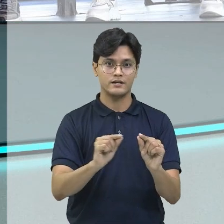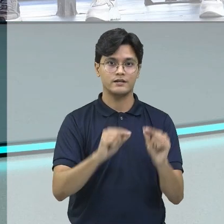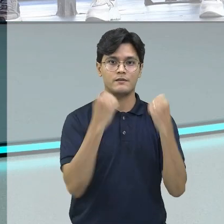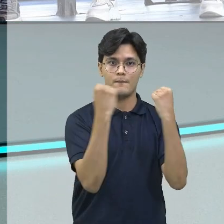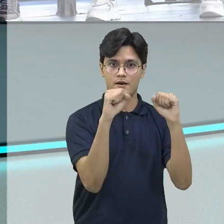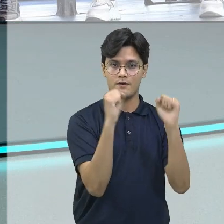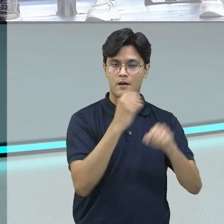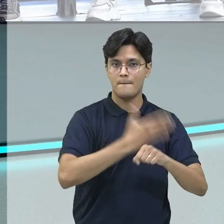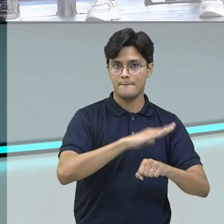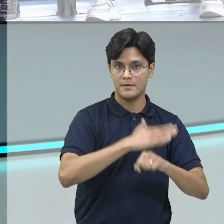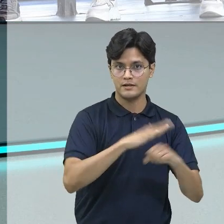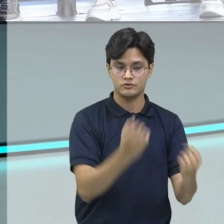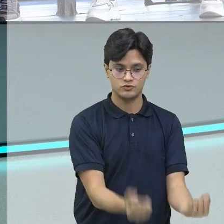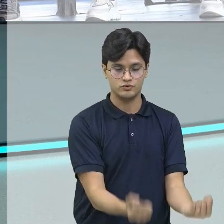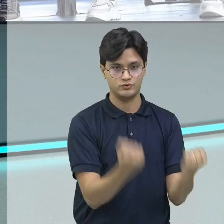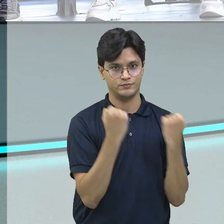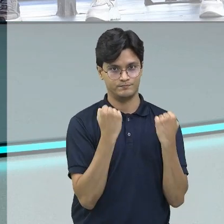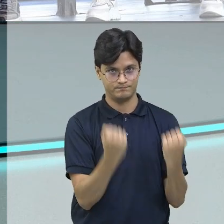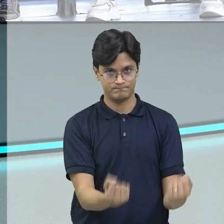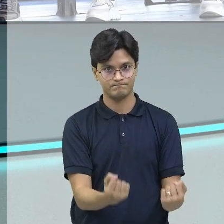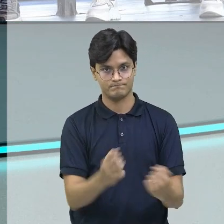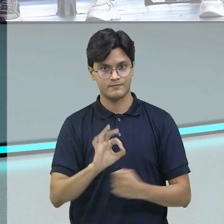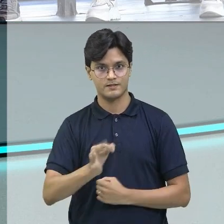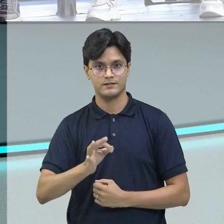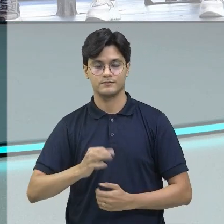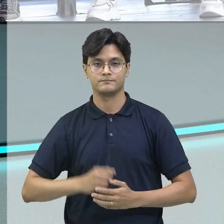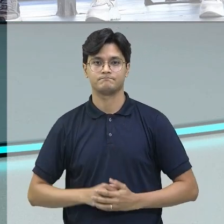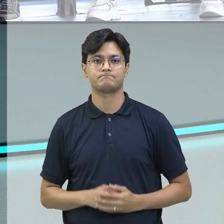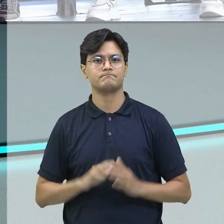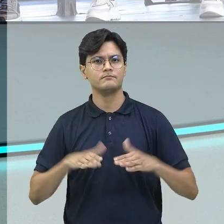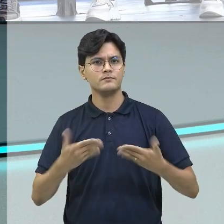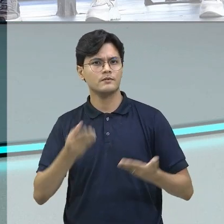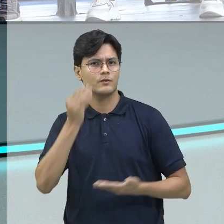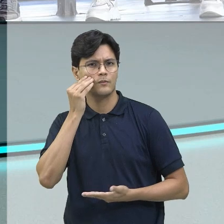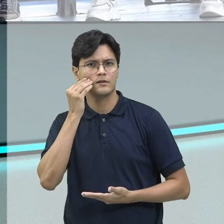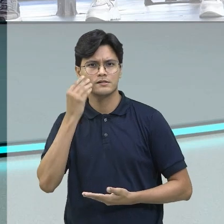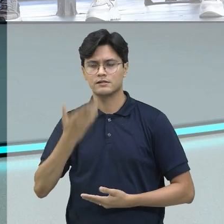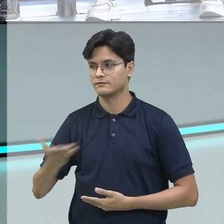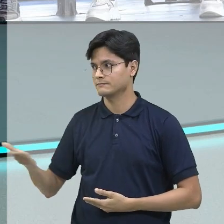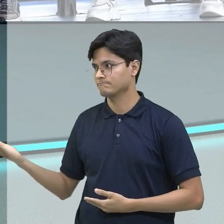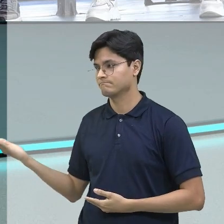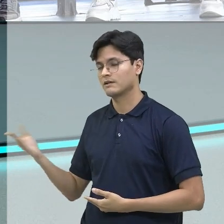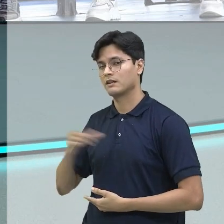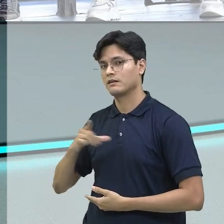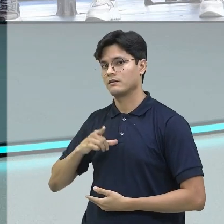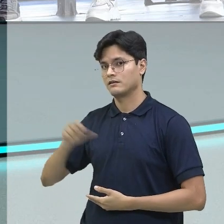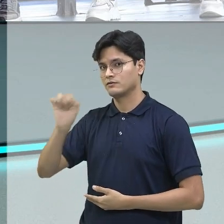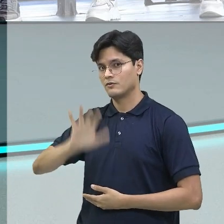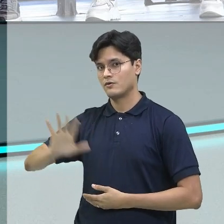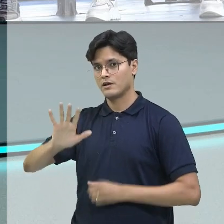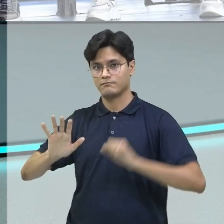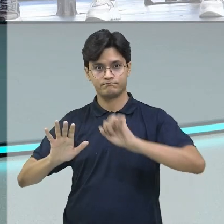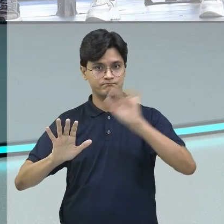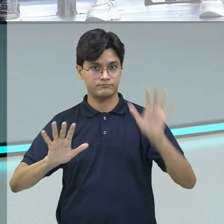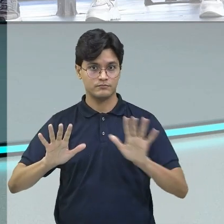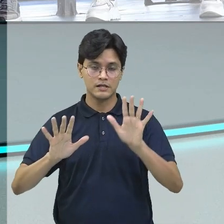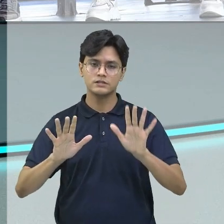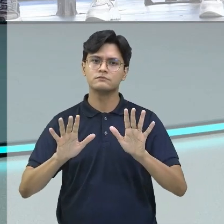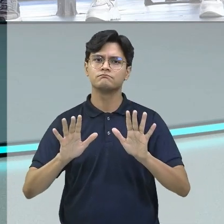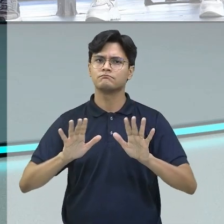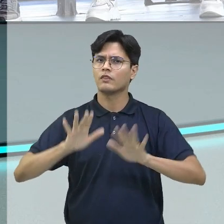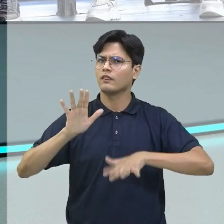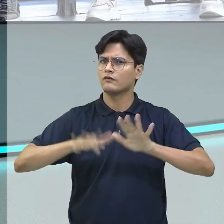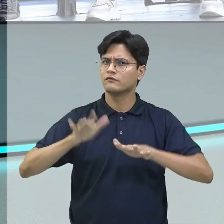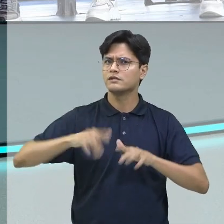treinamento funcional e a musculação, tá certo? Então, observem aqui as duas imagens. Talvez vocês devam estar pensando